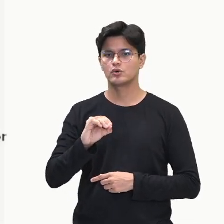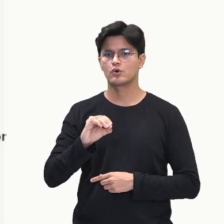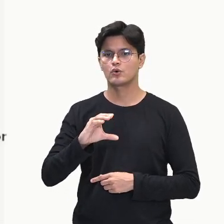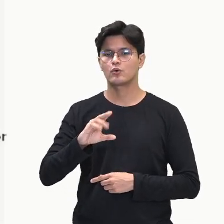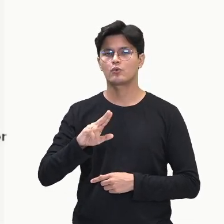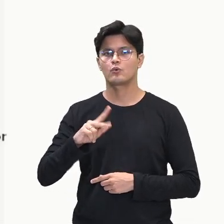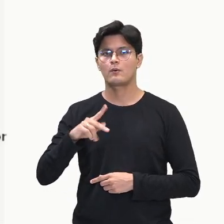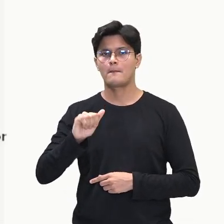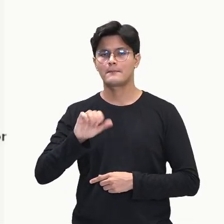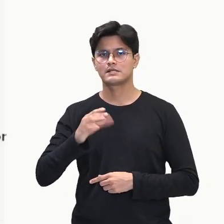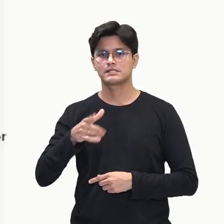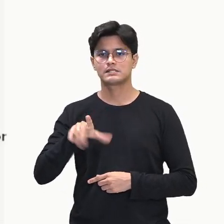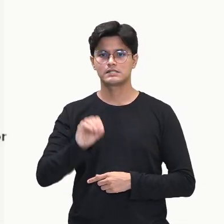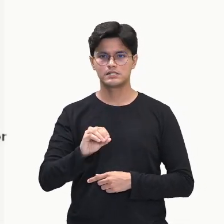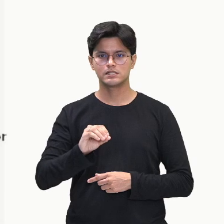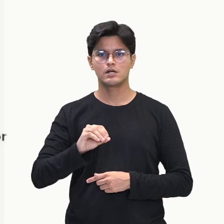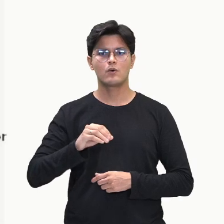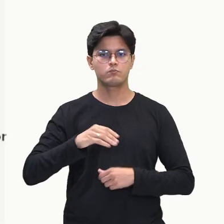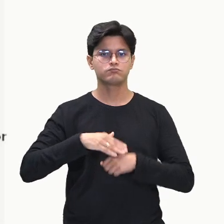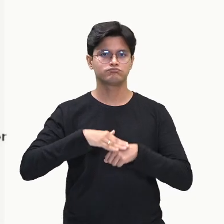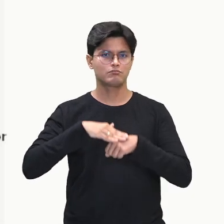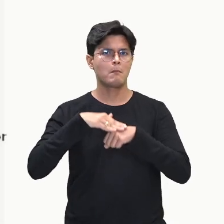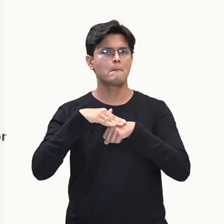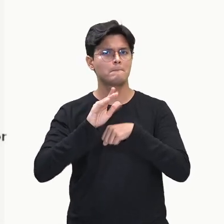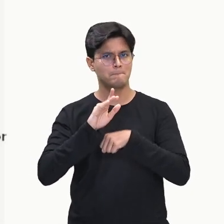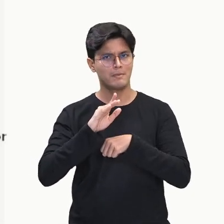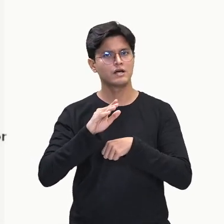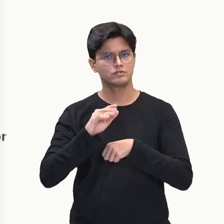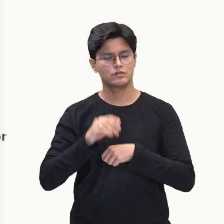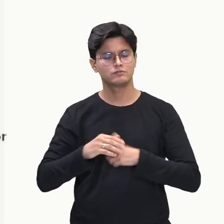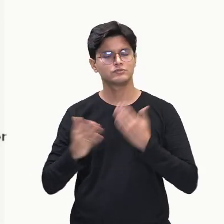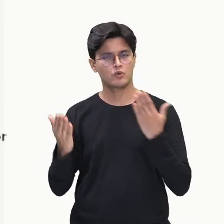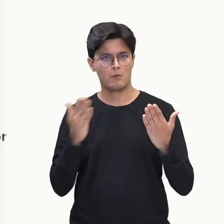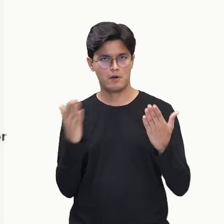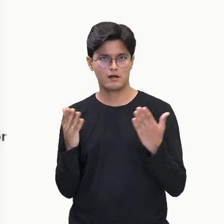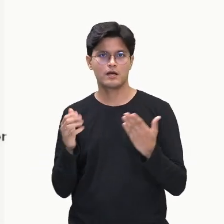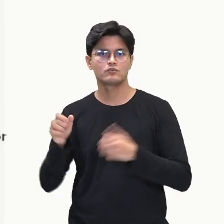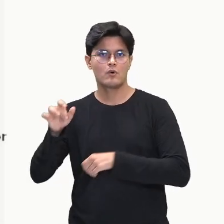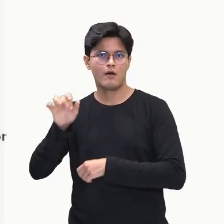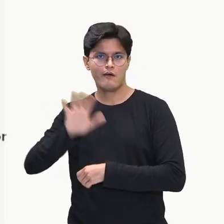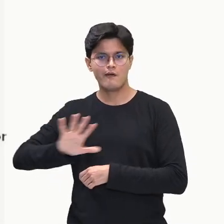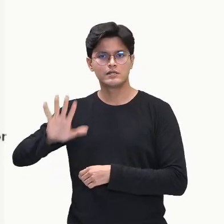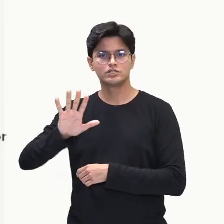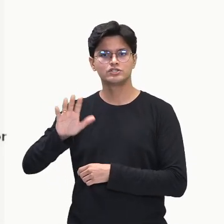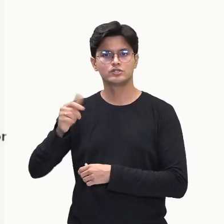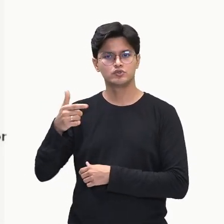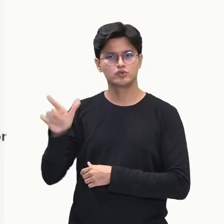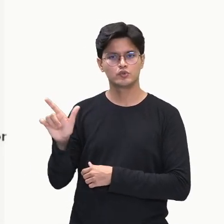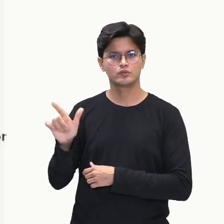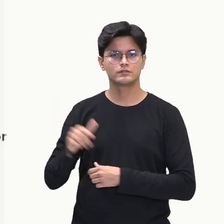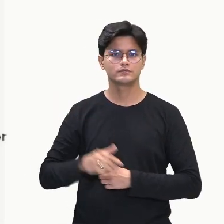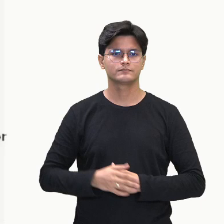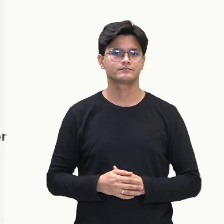entre as grandes regiões. A região que nos aparece aqui, salta aos olhos,